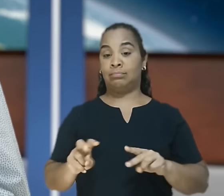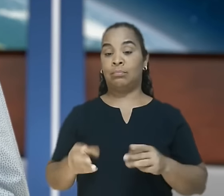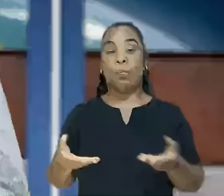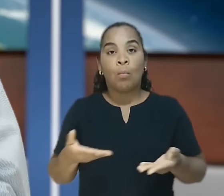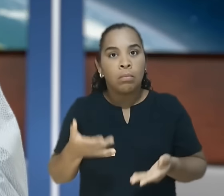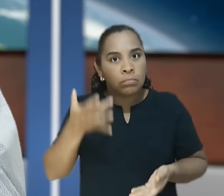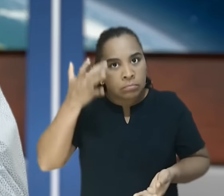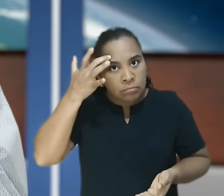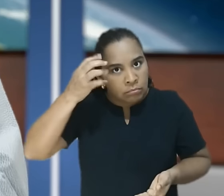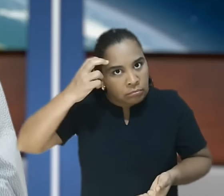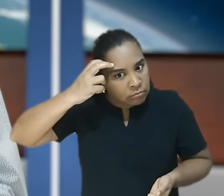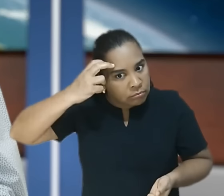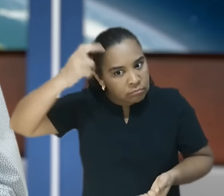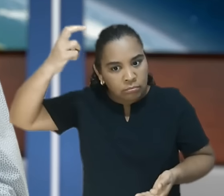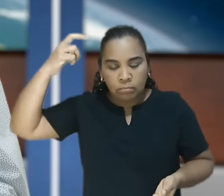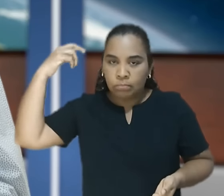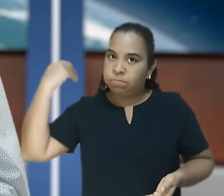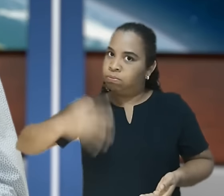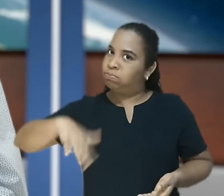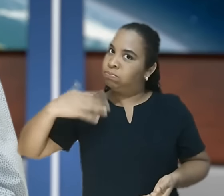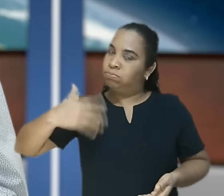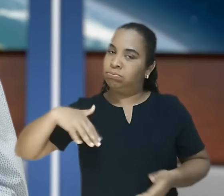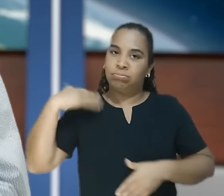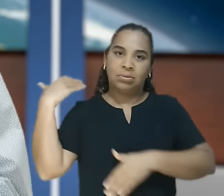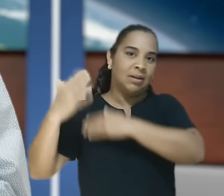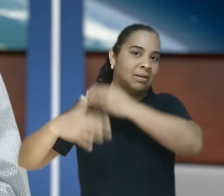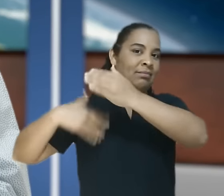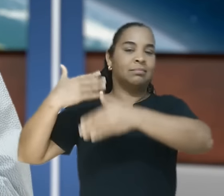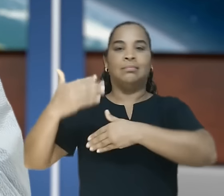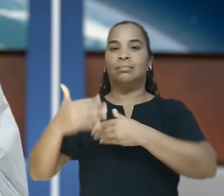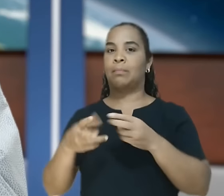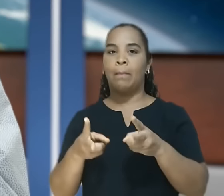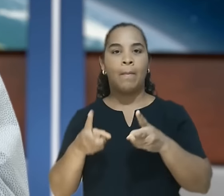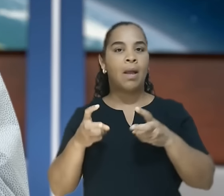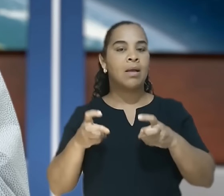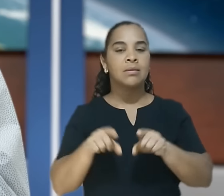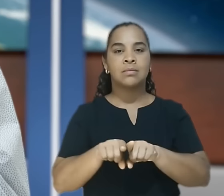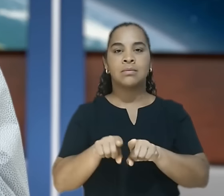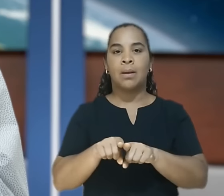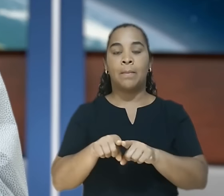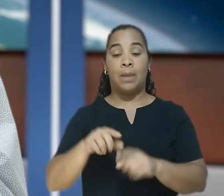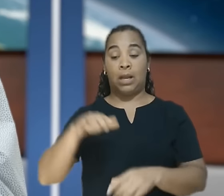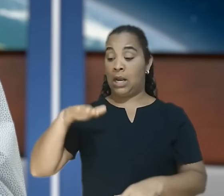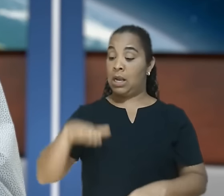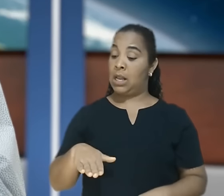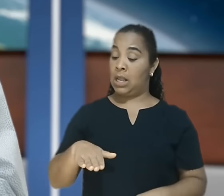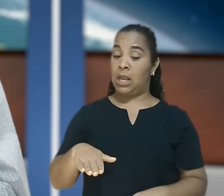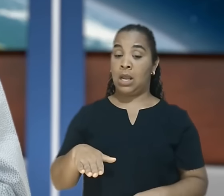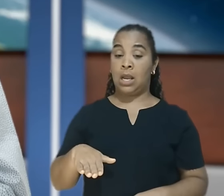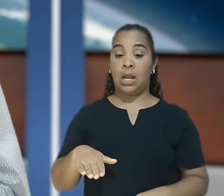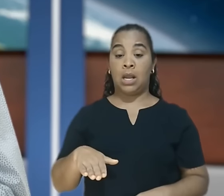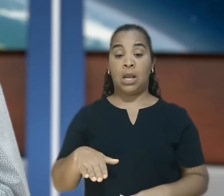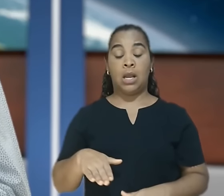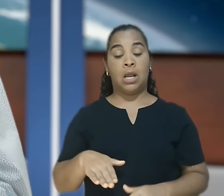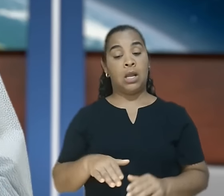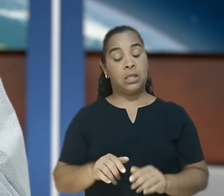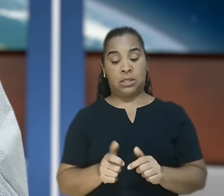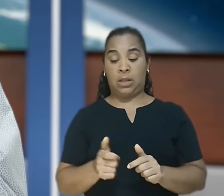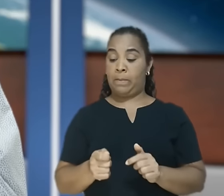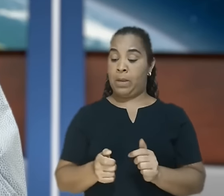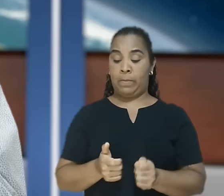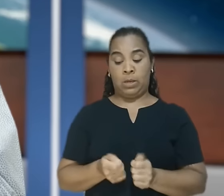Bem avançadas Vemos a criança Pegar um aparelho Com vários botões E